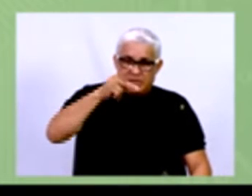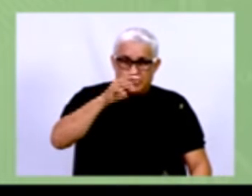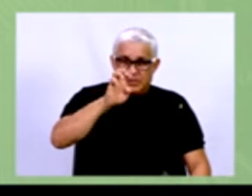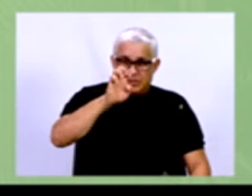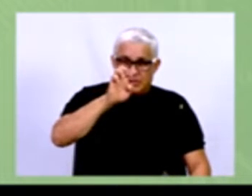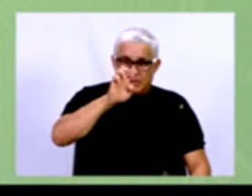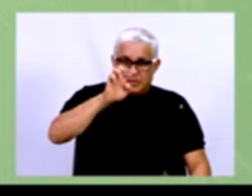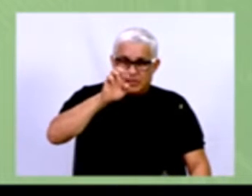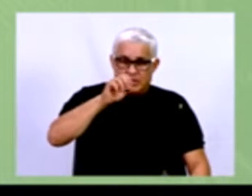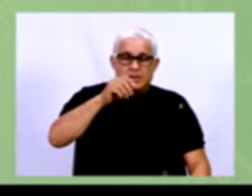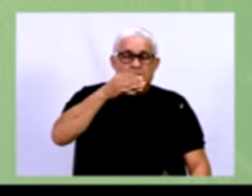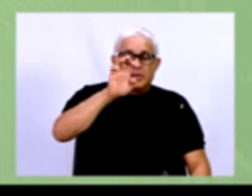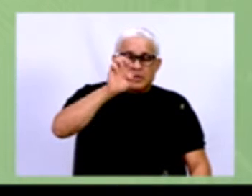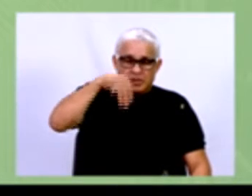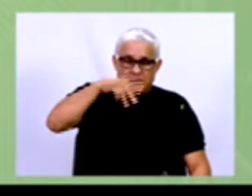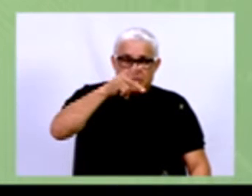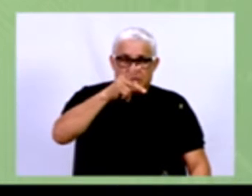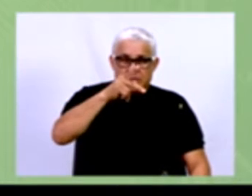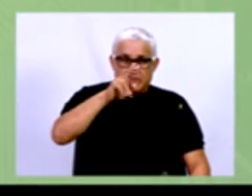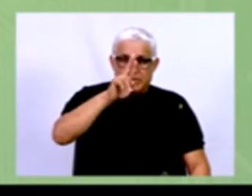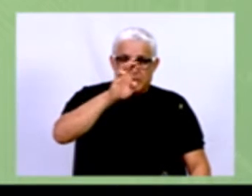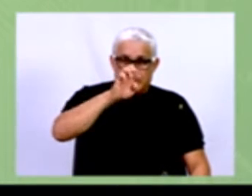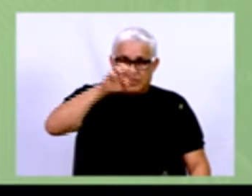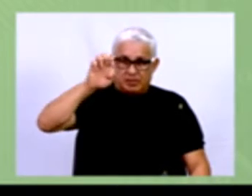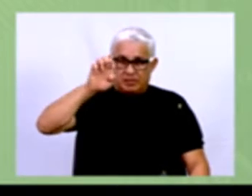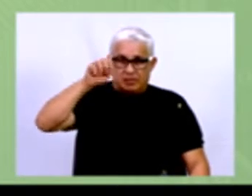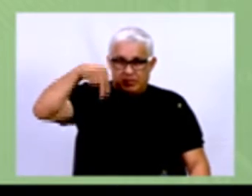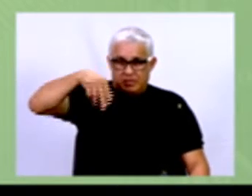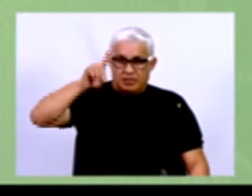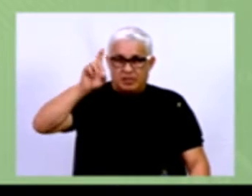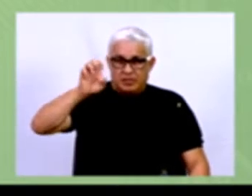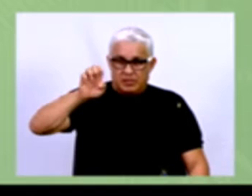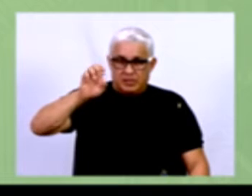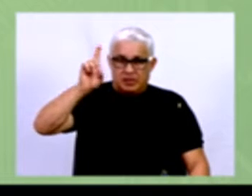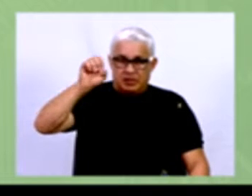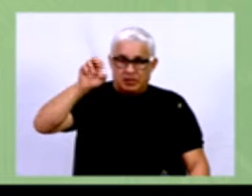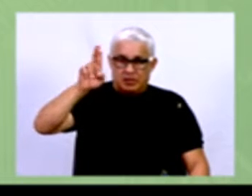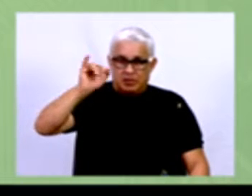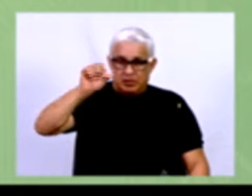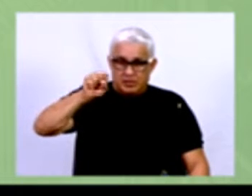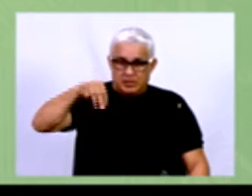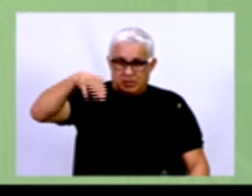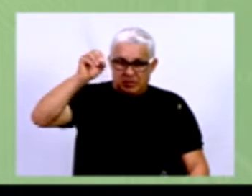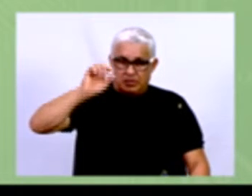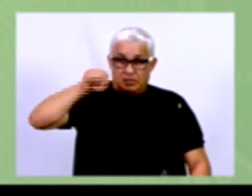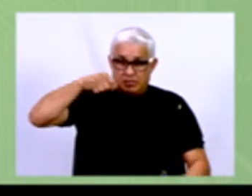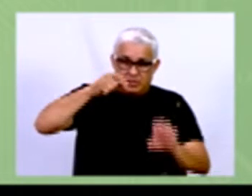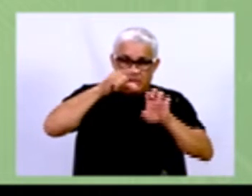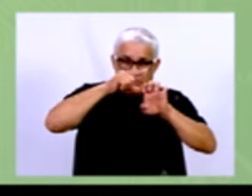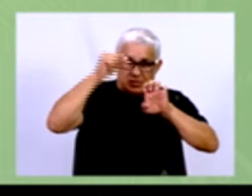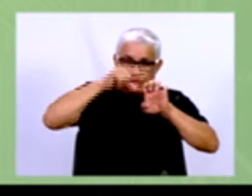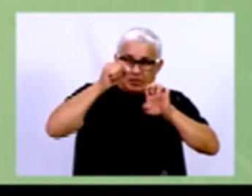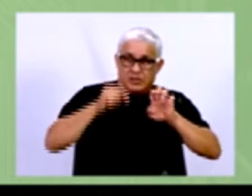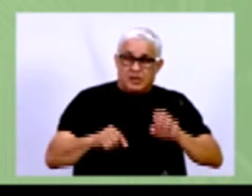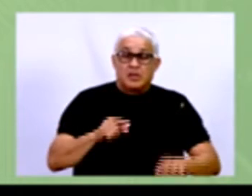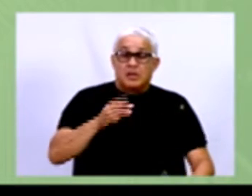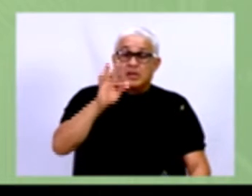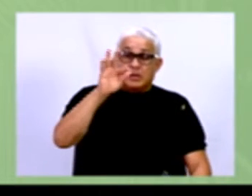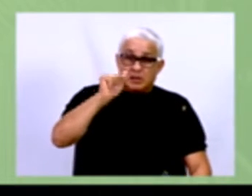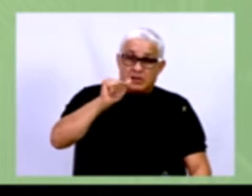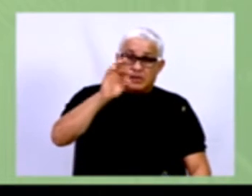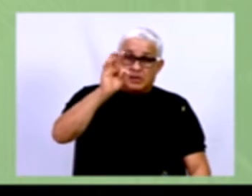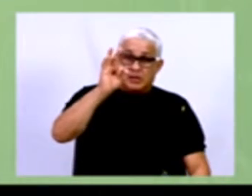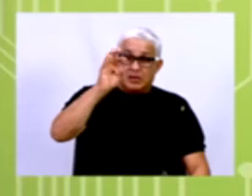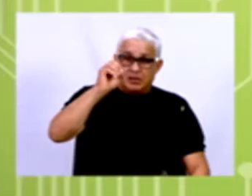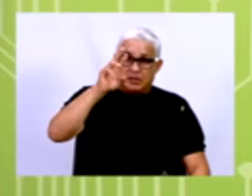na seta amarela. Esse compõe o chamado mercado de fatores de produção, ok? Onde